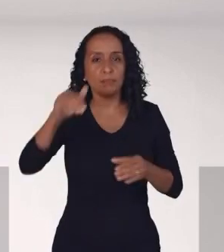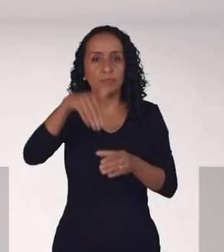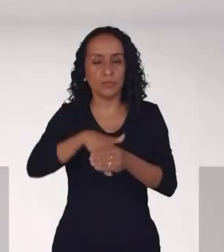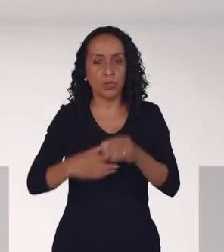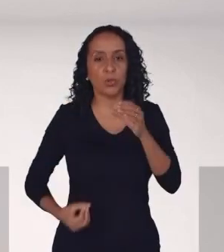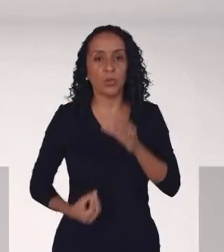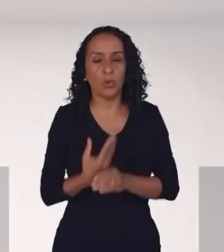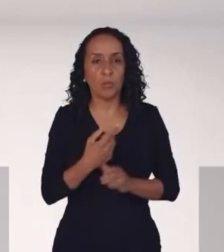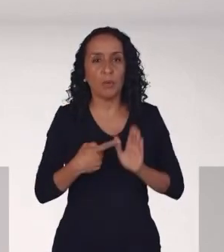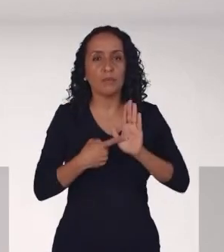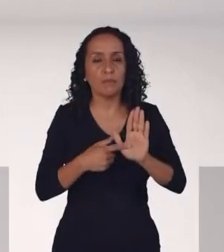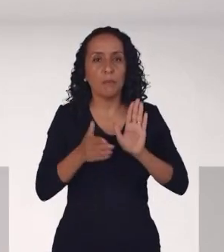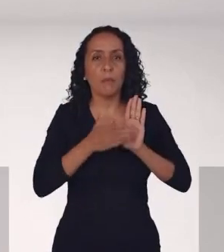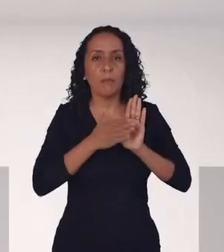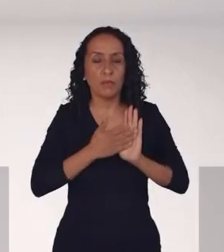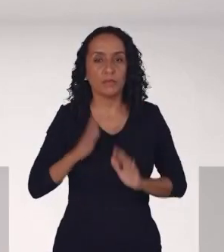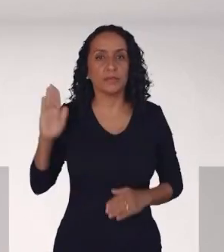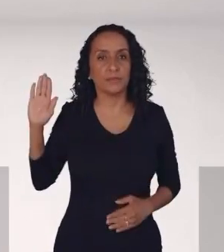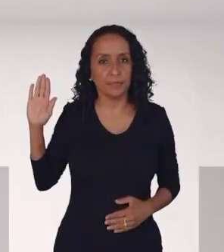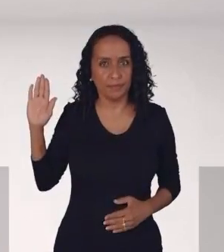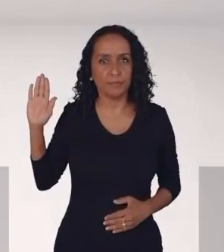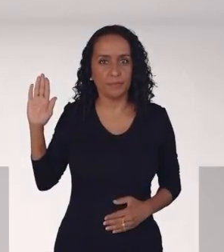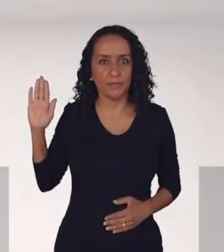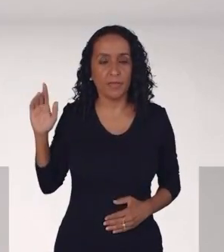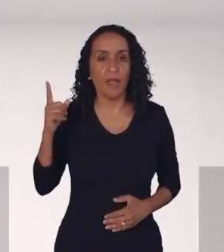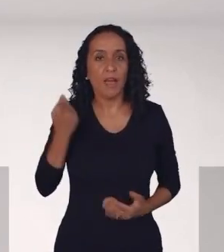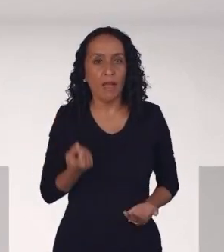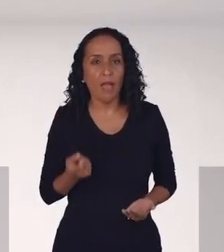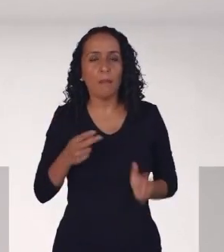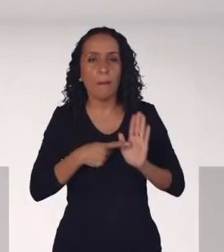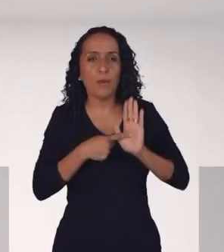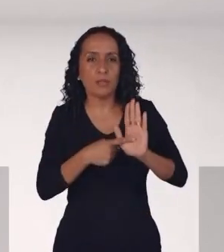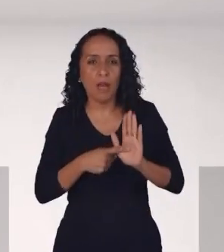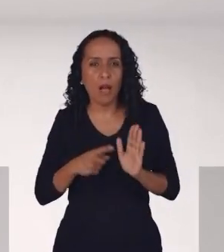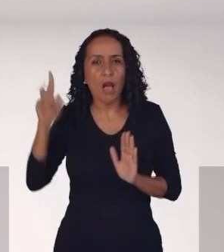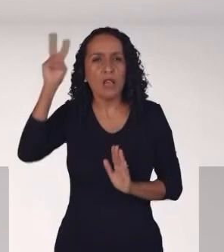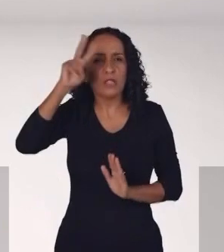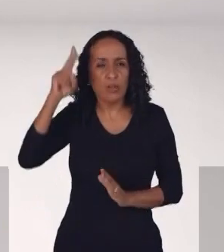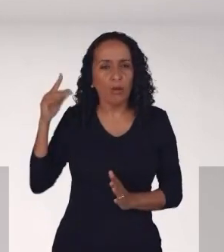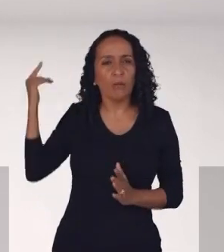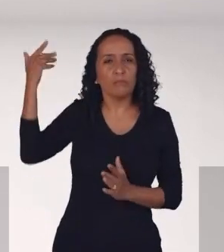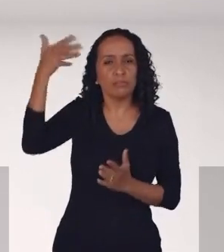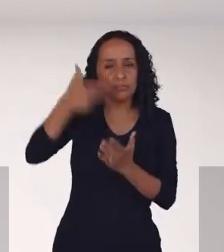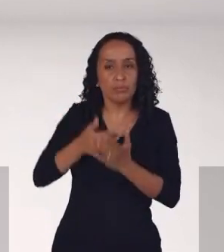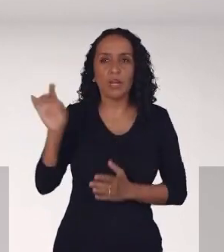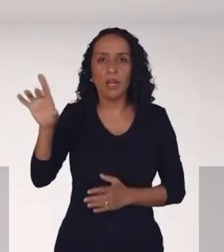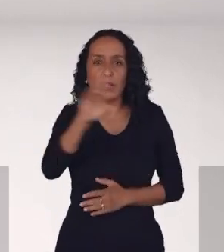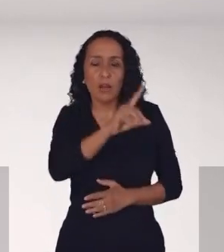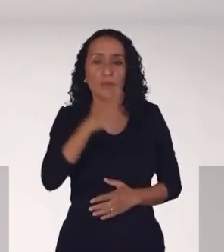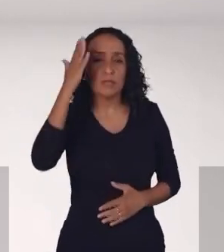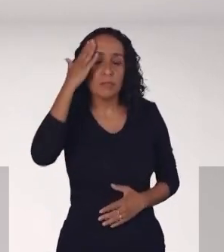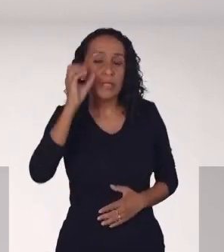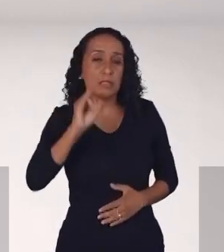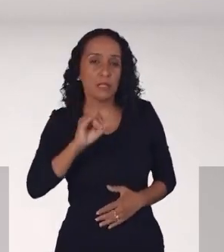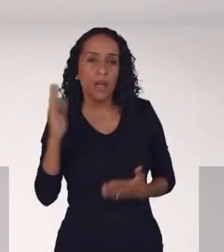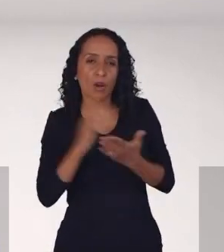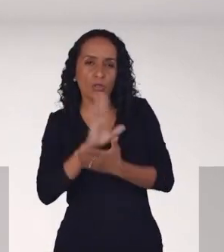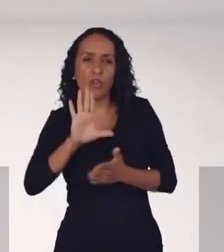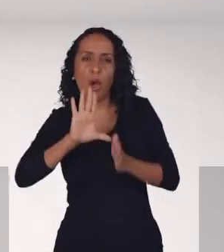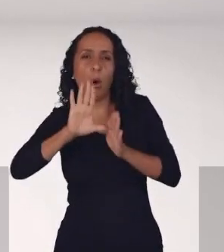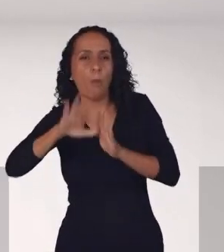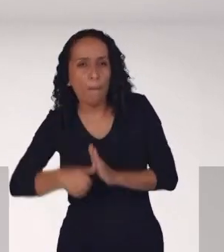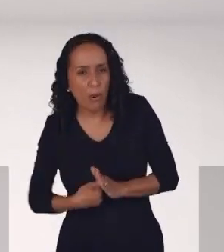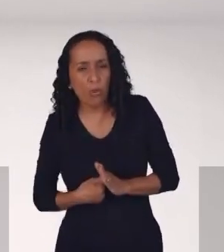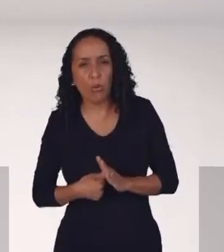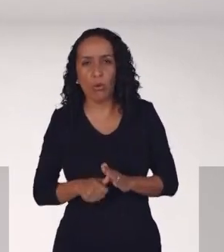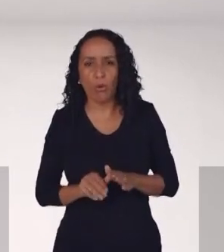Olha, gente, a propaganda eleitoral foi criada para apresentar as propostas dos candidatos. Ela serve para mostrar a história de cada um deles. Para